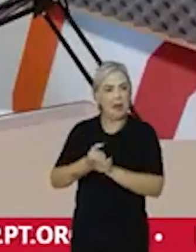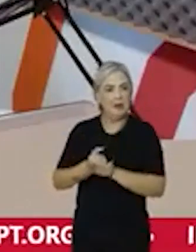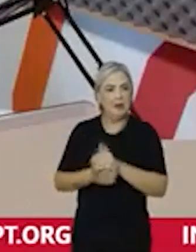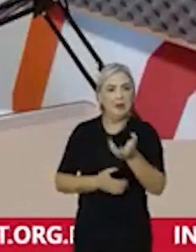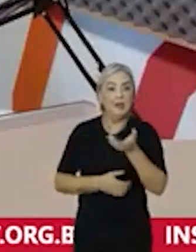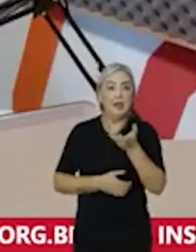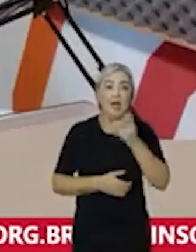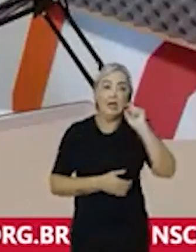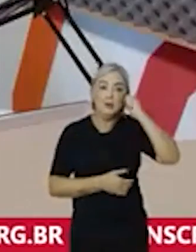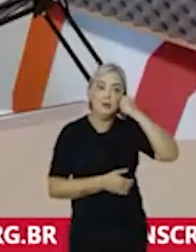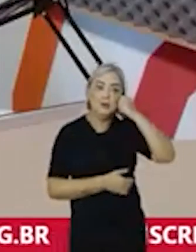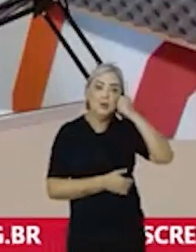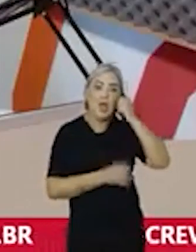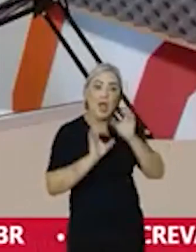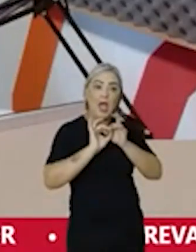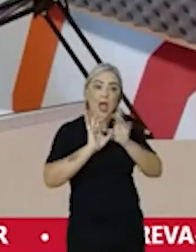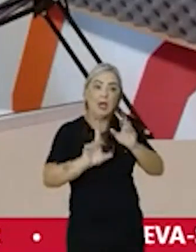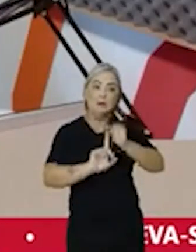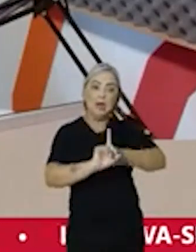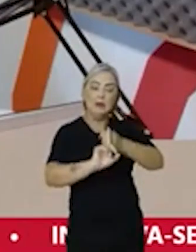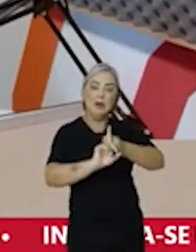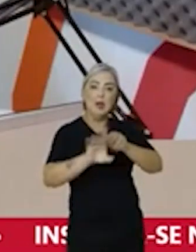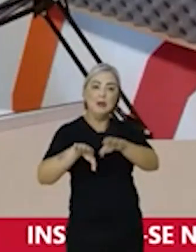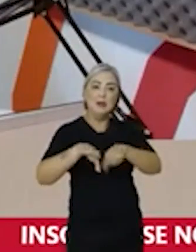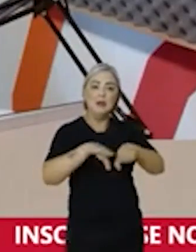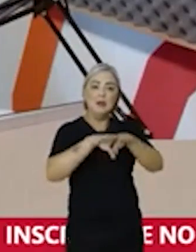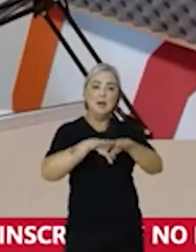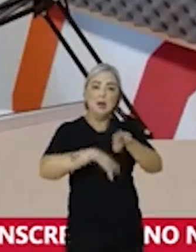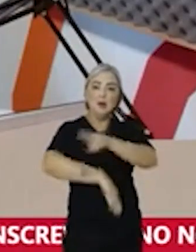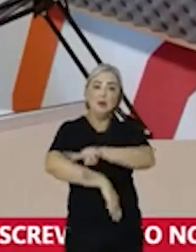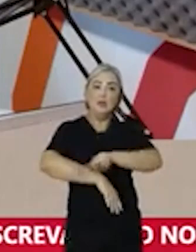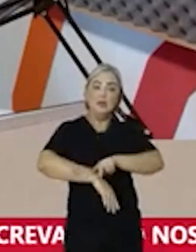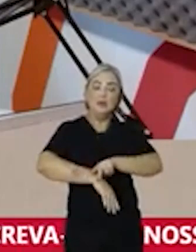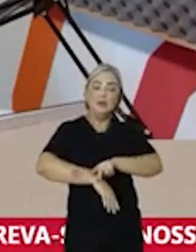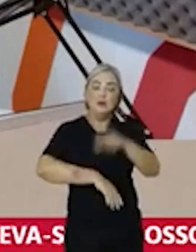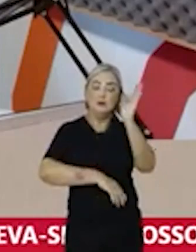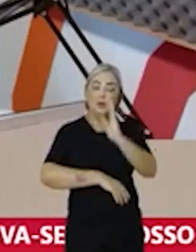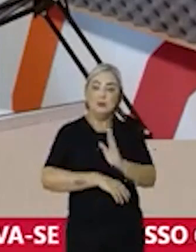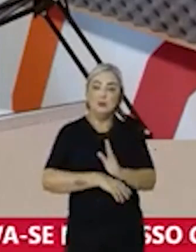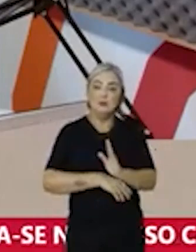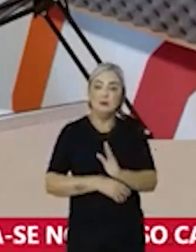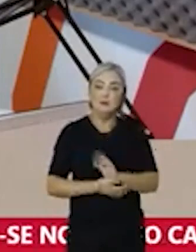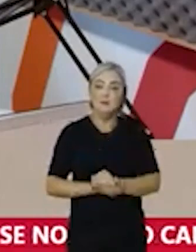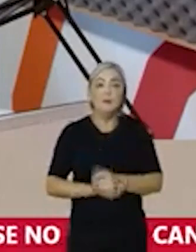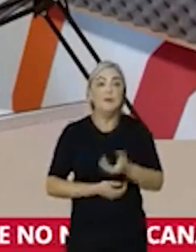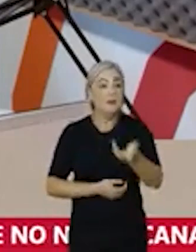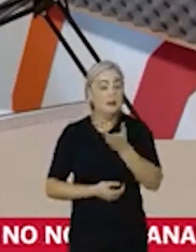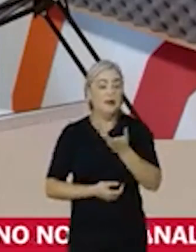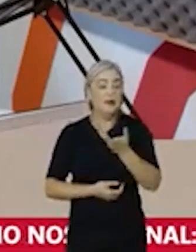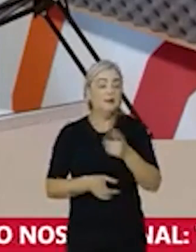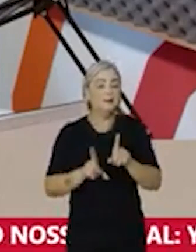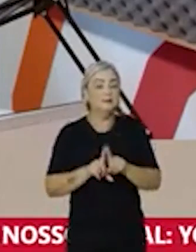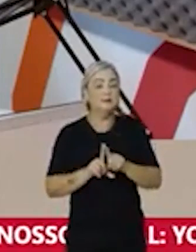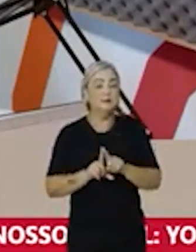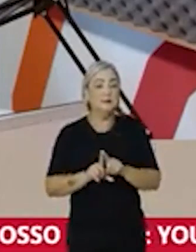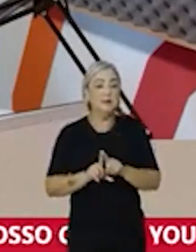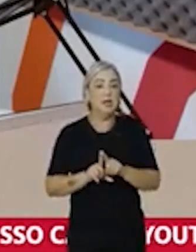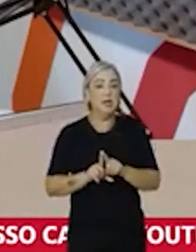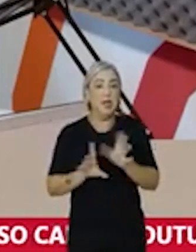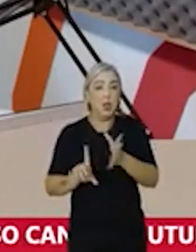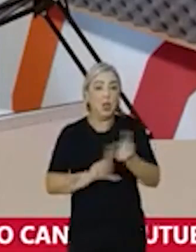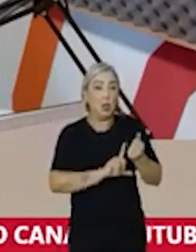querem que os negros abdiquem da luta pela igualdade racial no Brasil e querem tomar